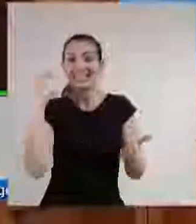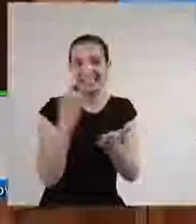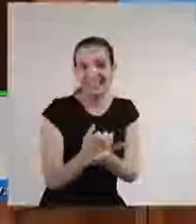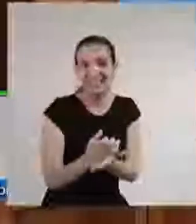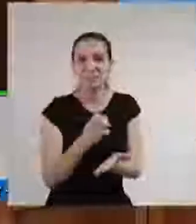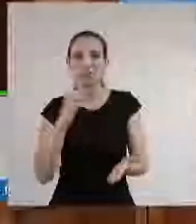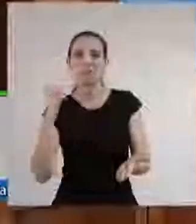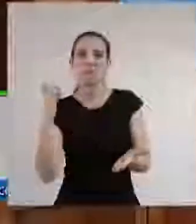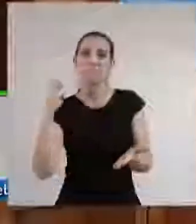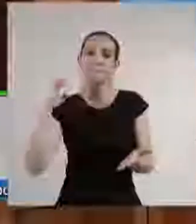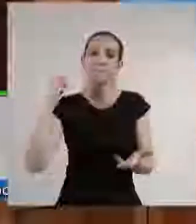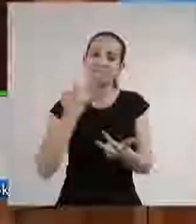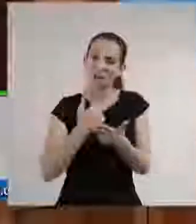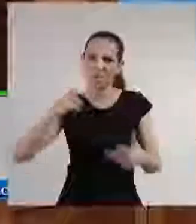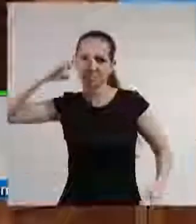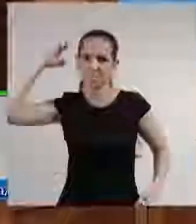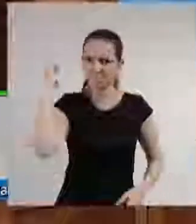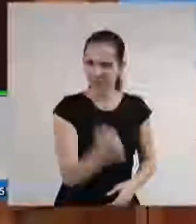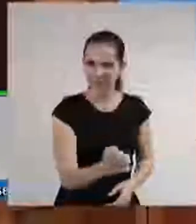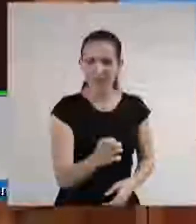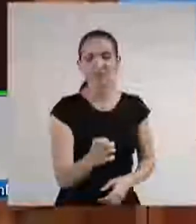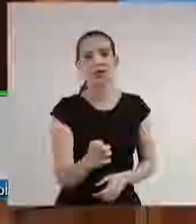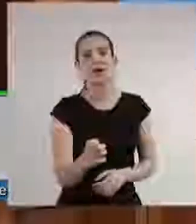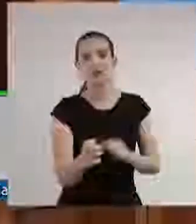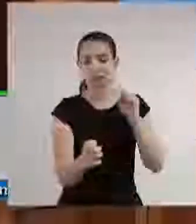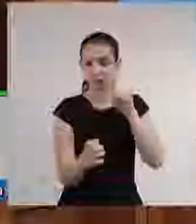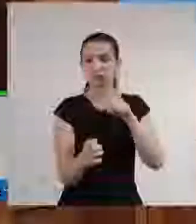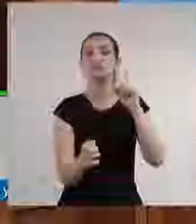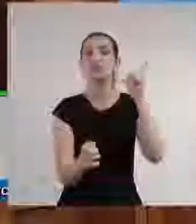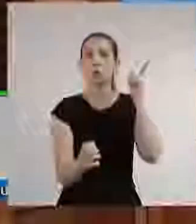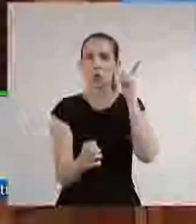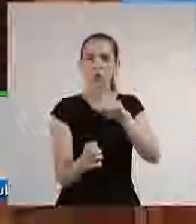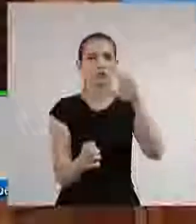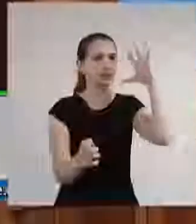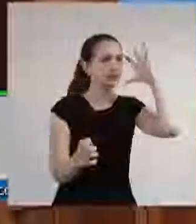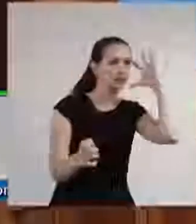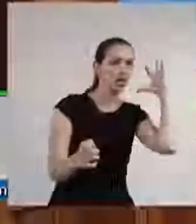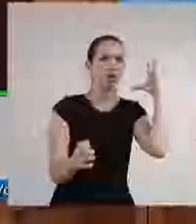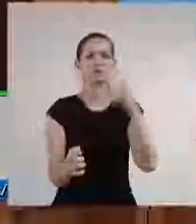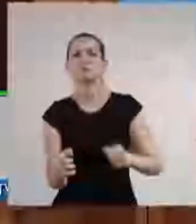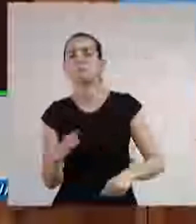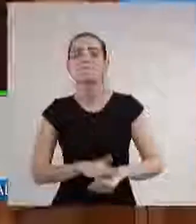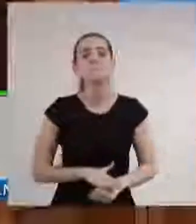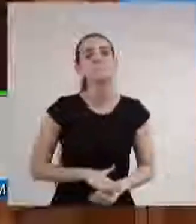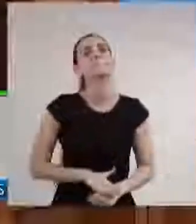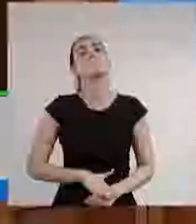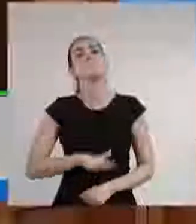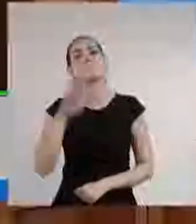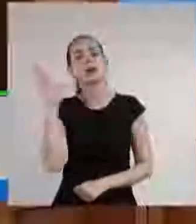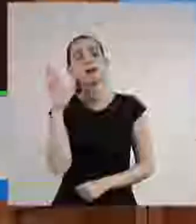muito especial ao homicídio, ela é uma das mais